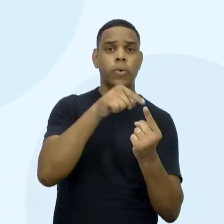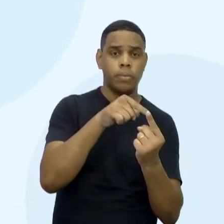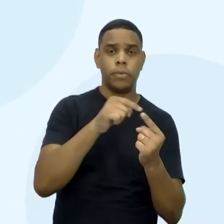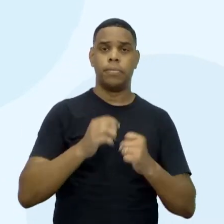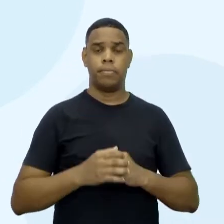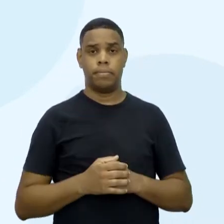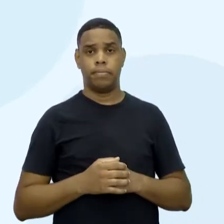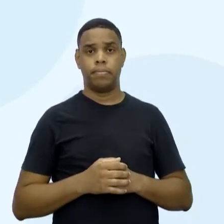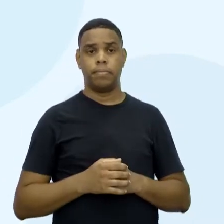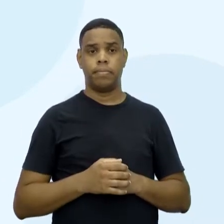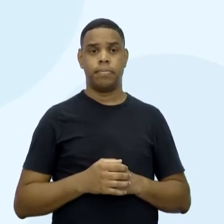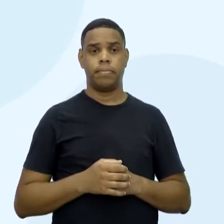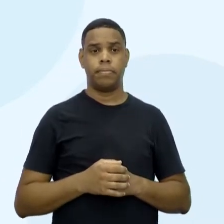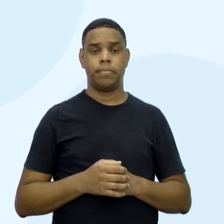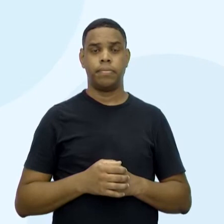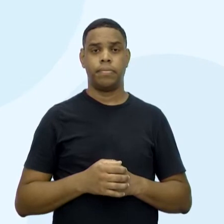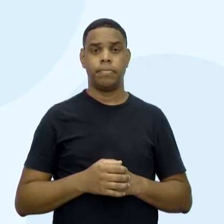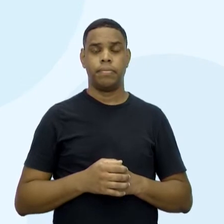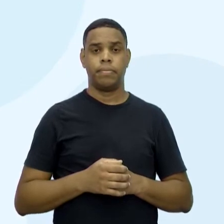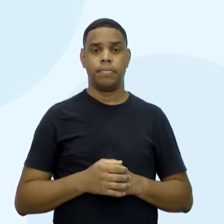finalidade